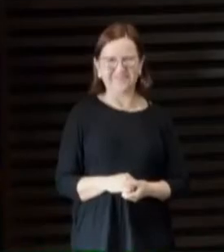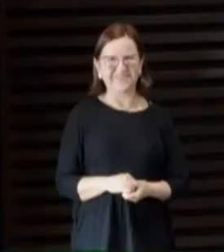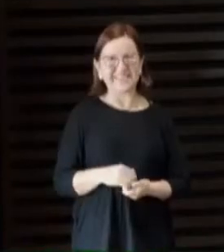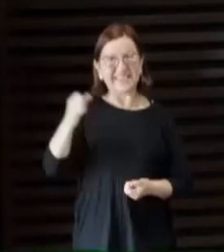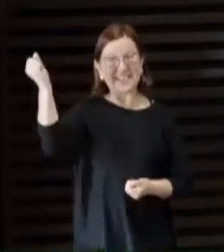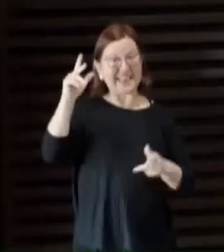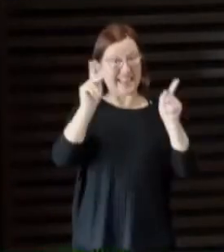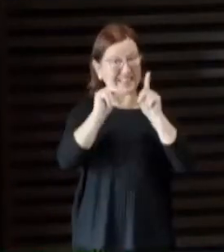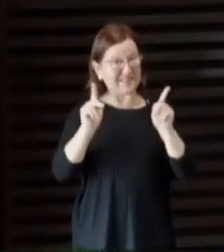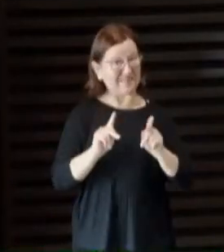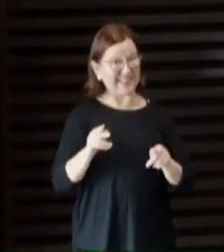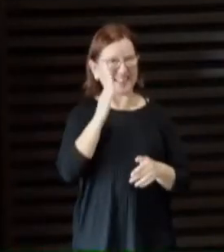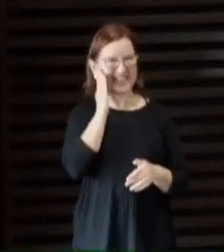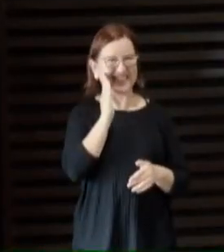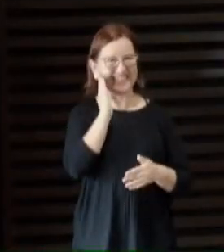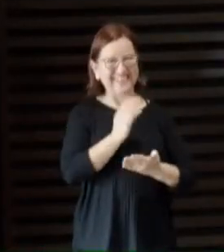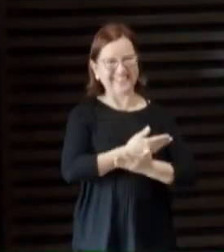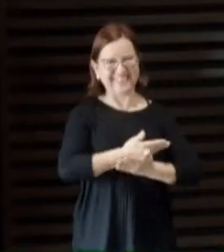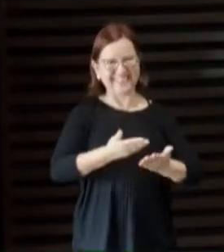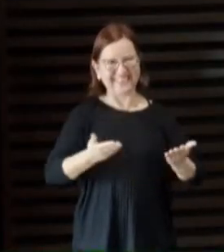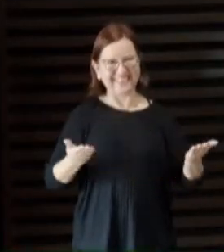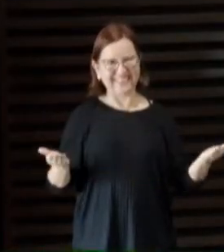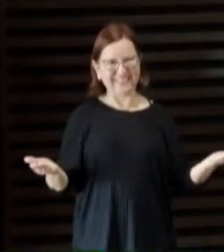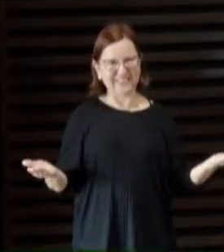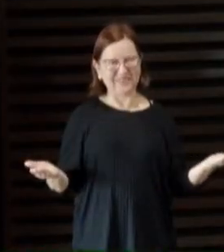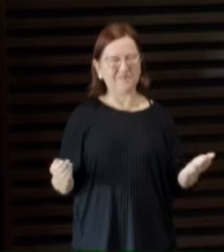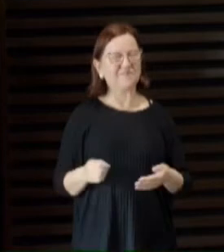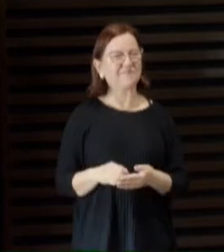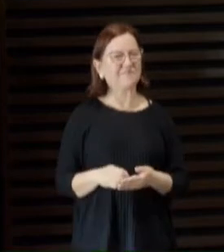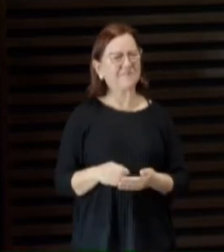Graça e paz, queridos. Como é que vocês estão?